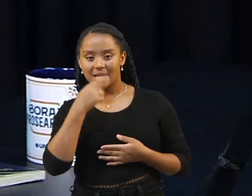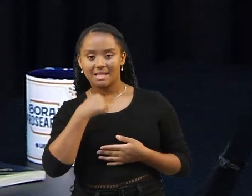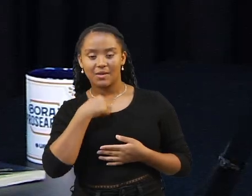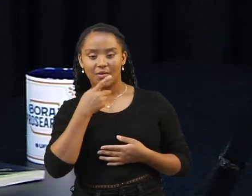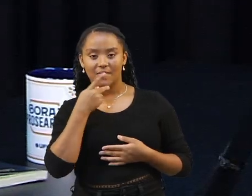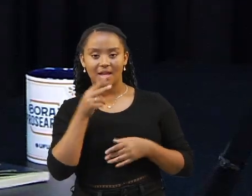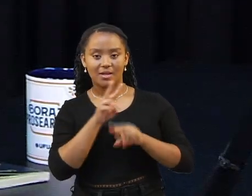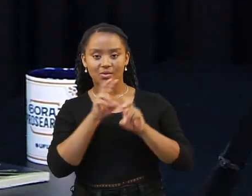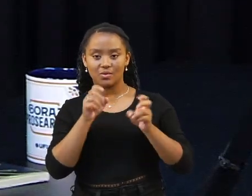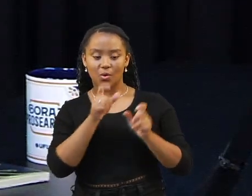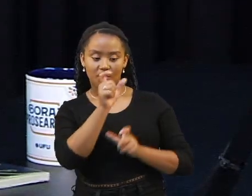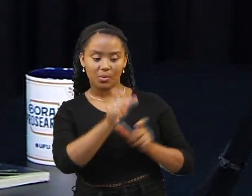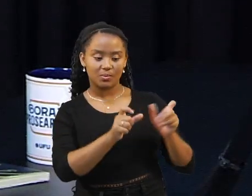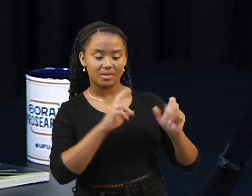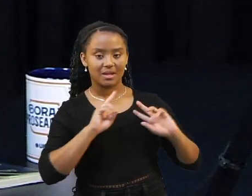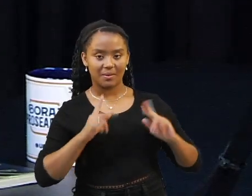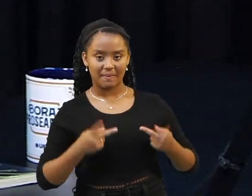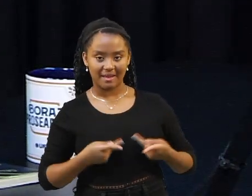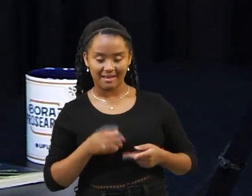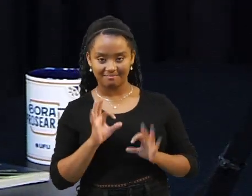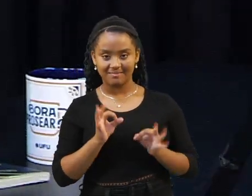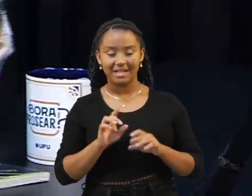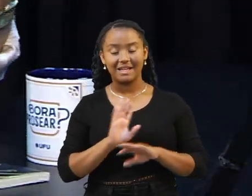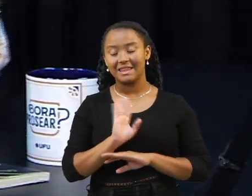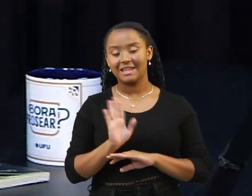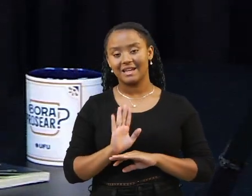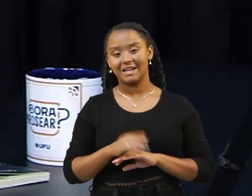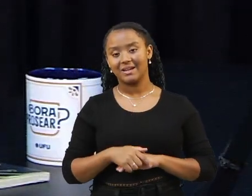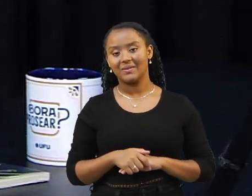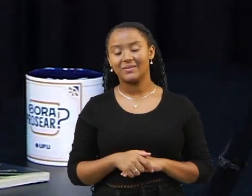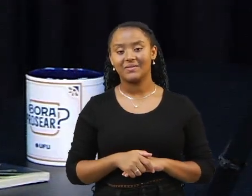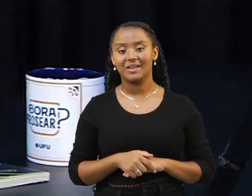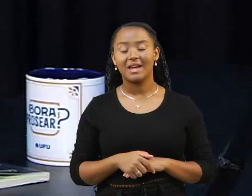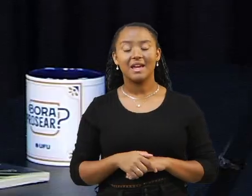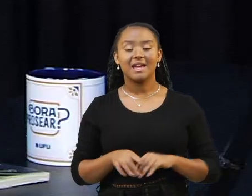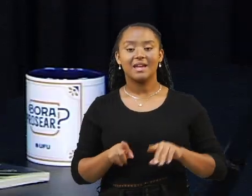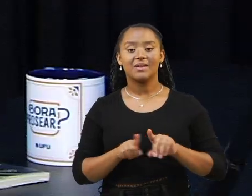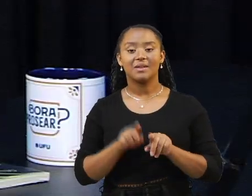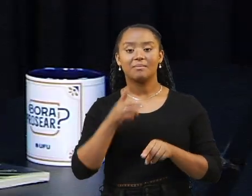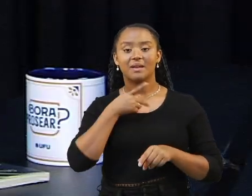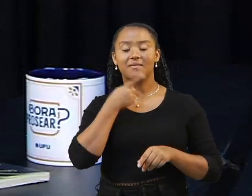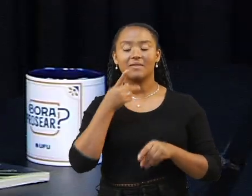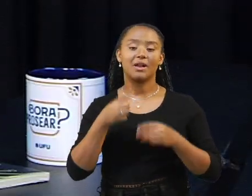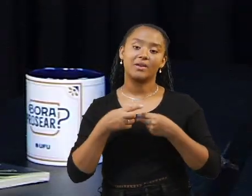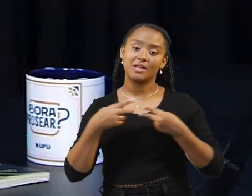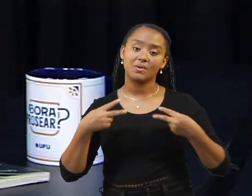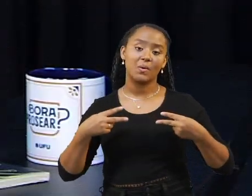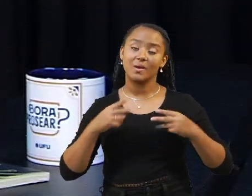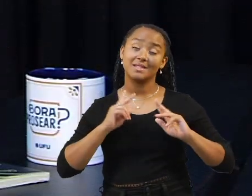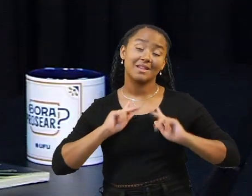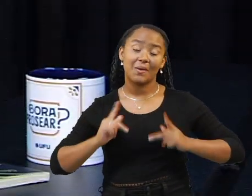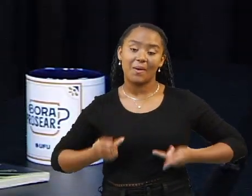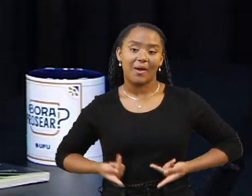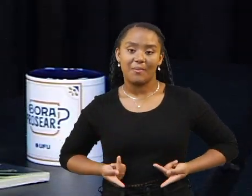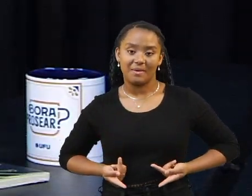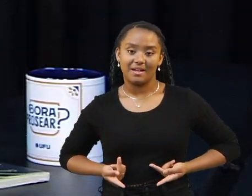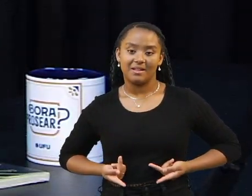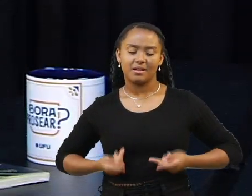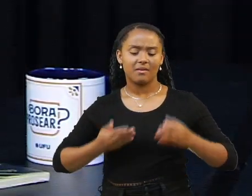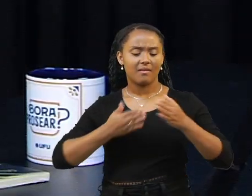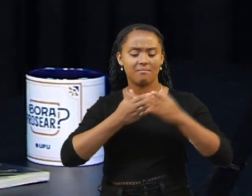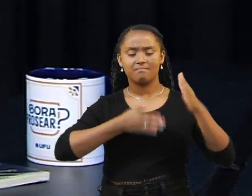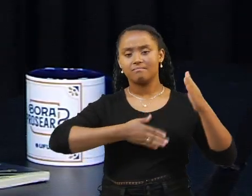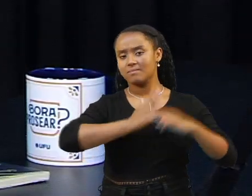isso. Né? Parece que eu estou falando de alguém, de um ser humano. Né? Não, não é. Eu falo até do que não